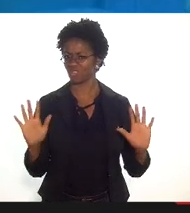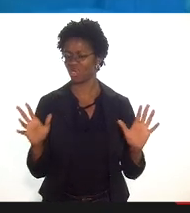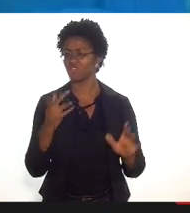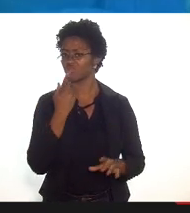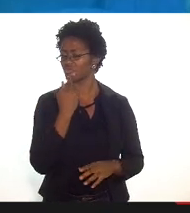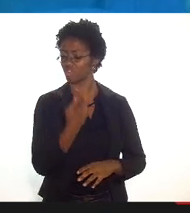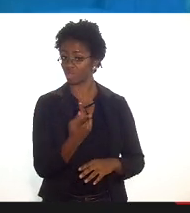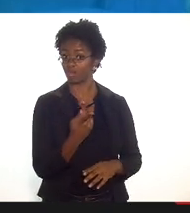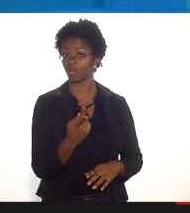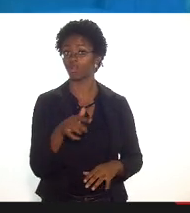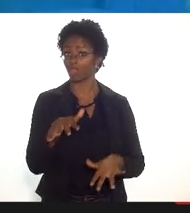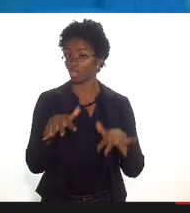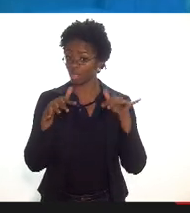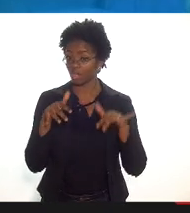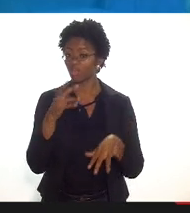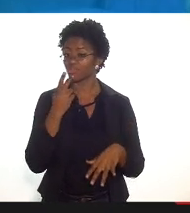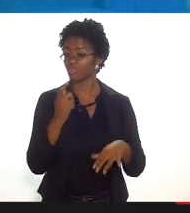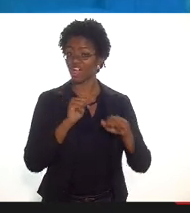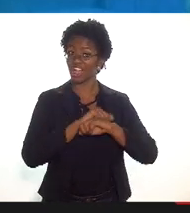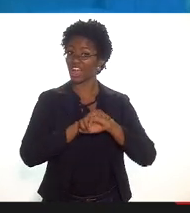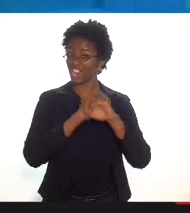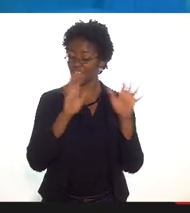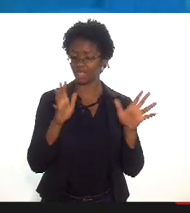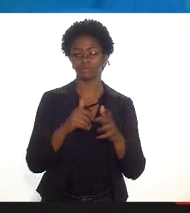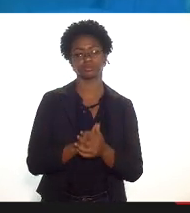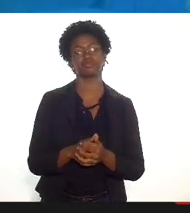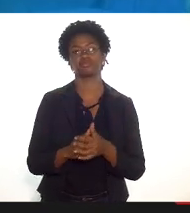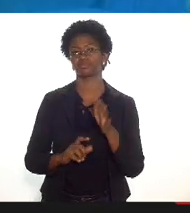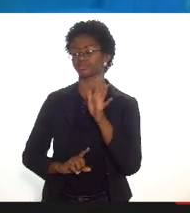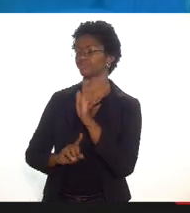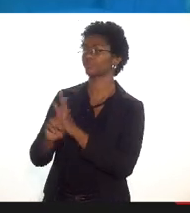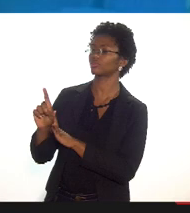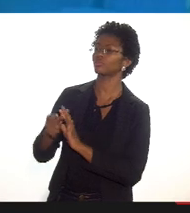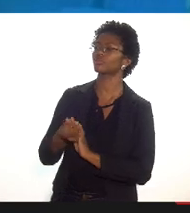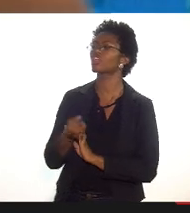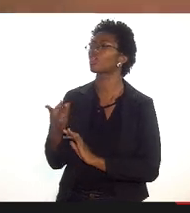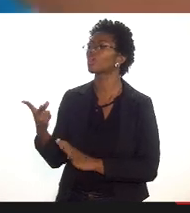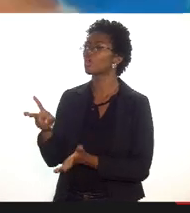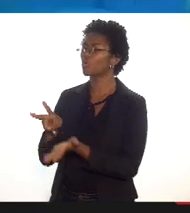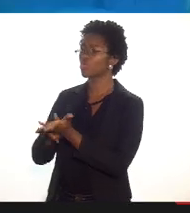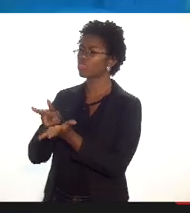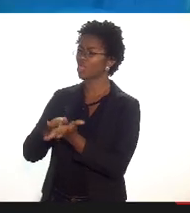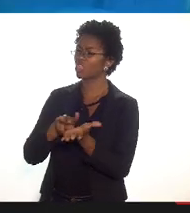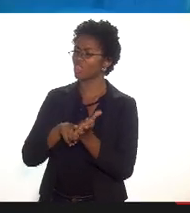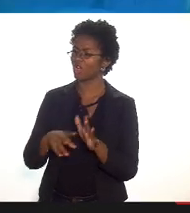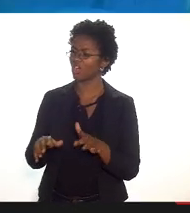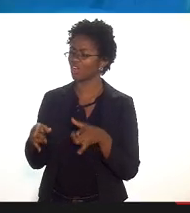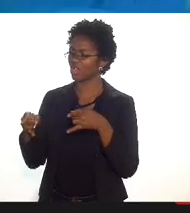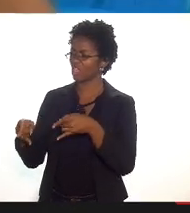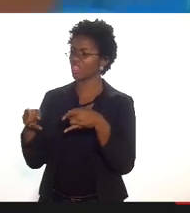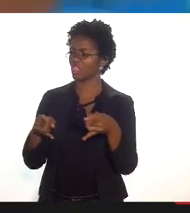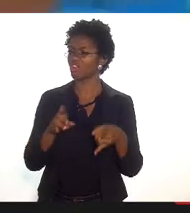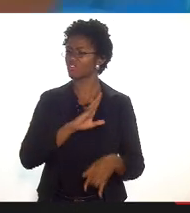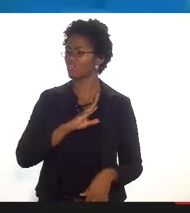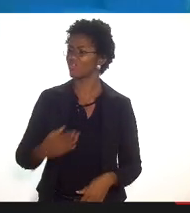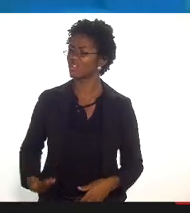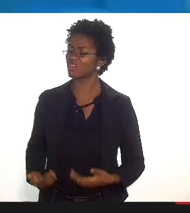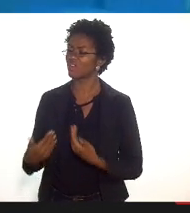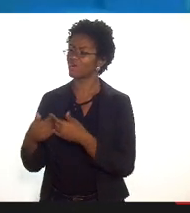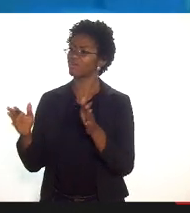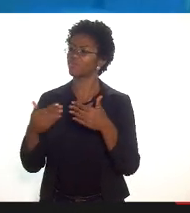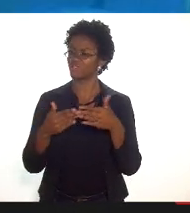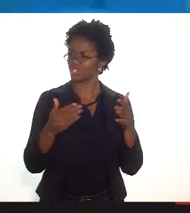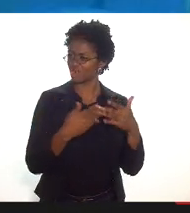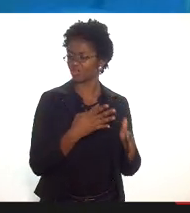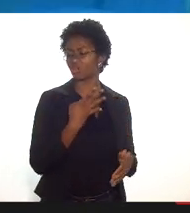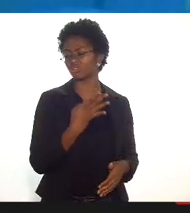audiência, ele disse claramente, por exemplo, ao ser indagado, quantos leitos federais, porque o governador disse que vai abrir